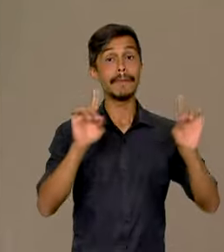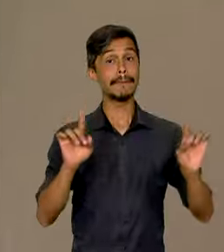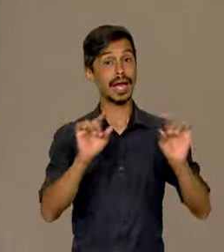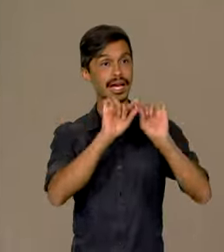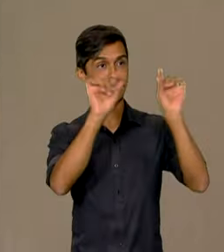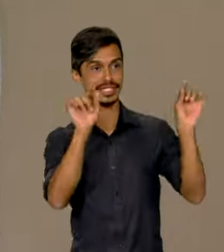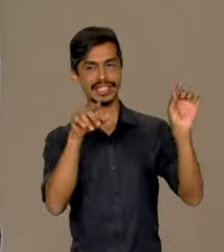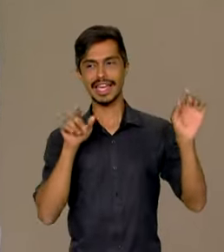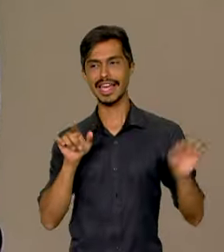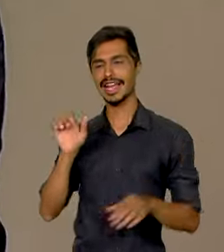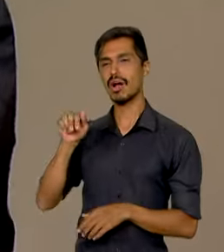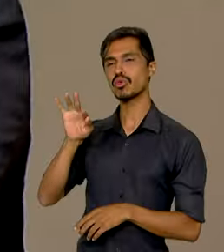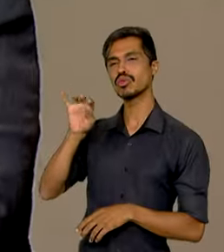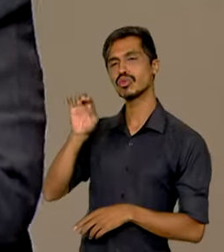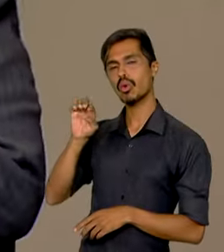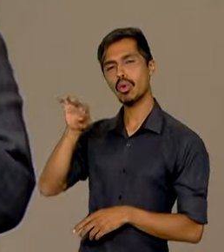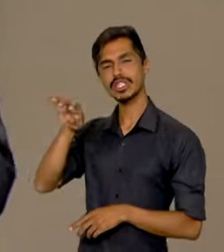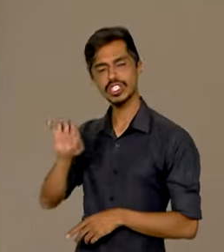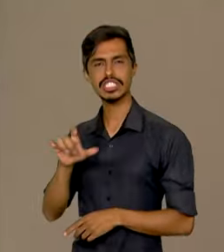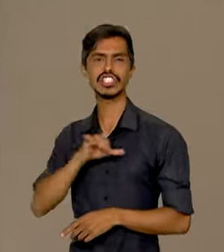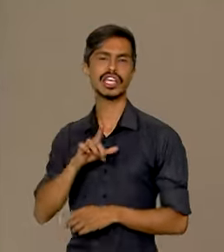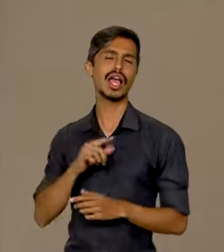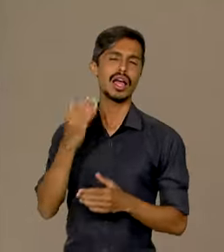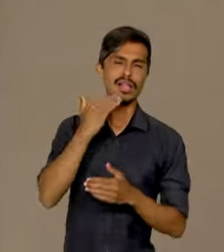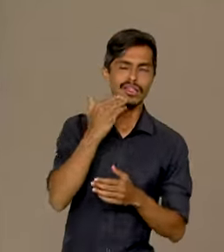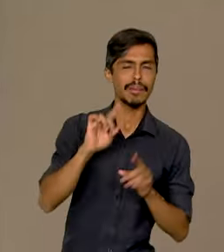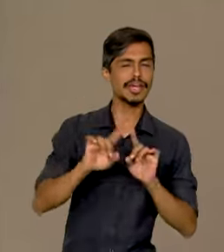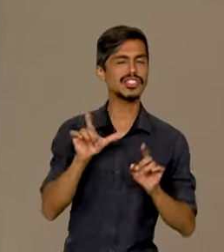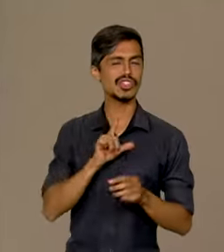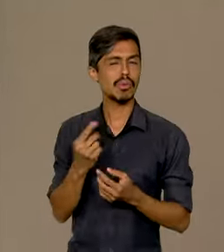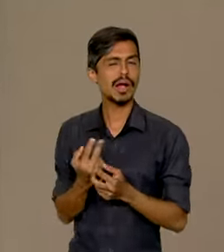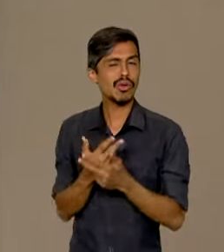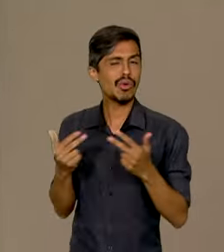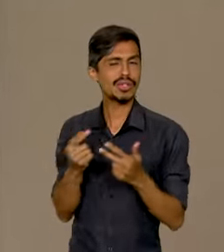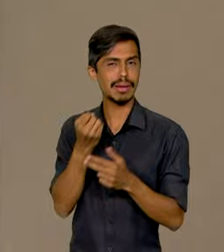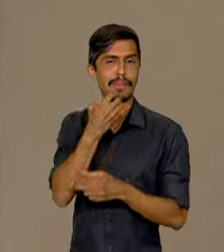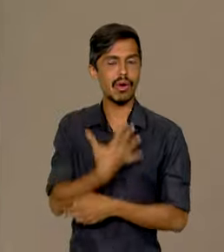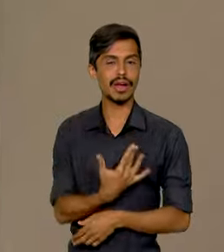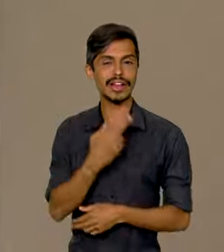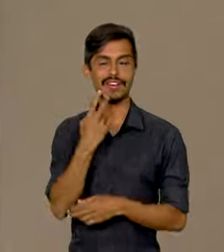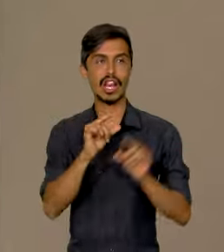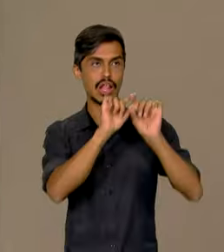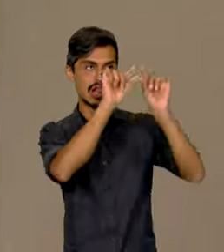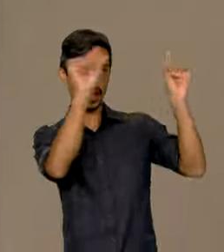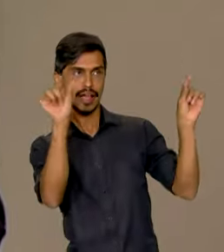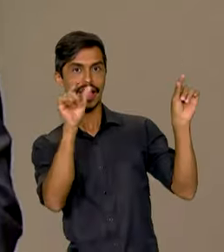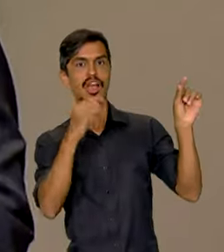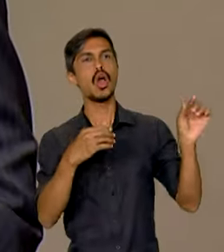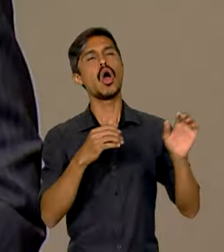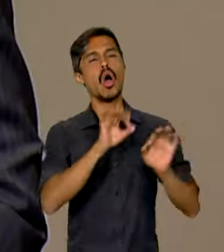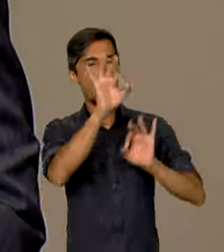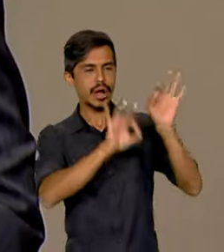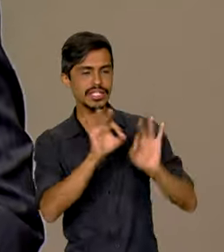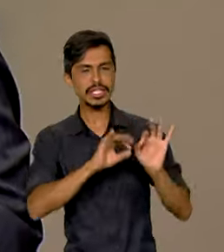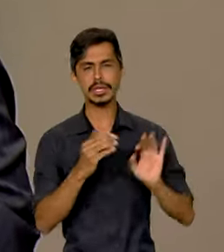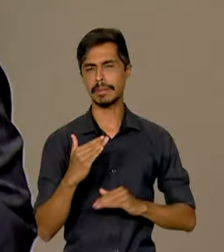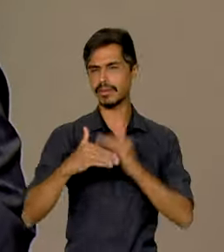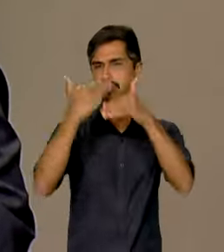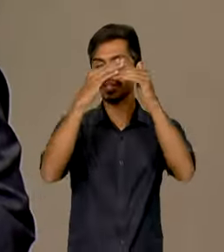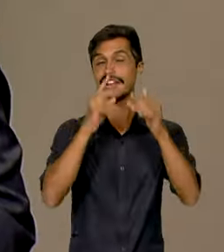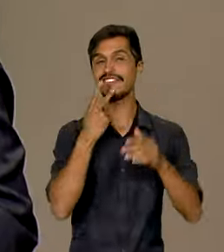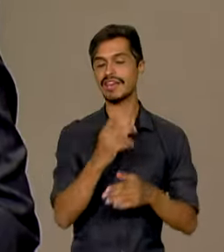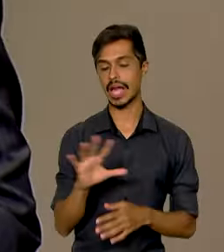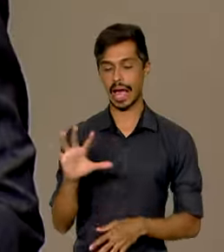todos os seus defeitos, tinha uma virtude. Ele não falava só de ordem e progresso, a frase exata dele era: amor